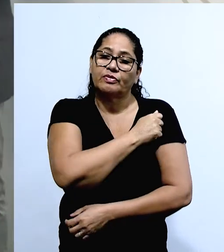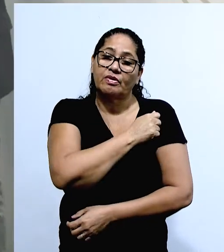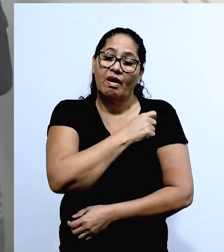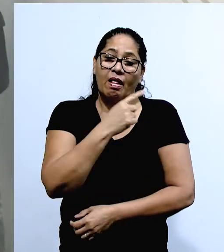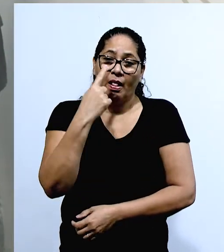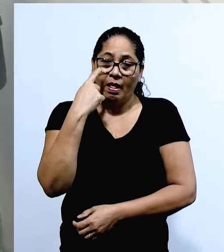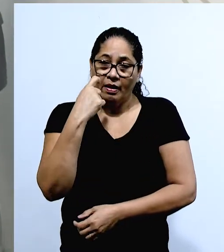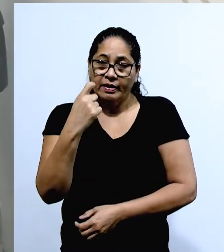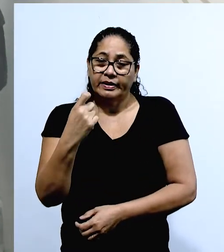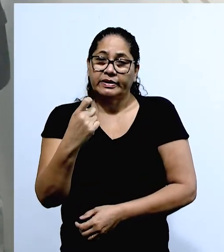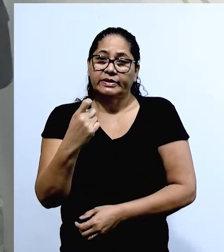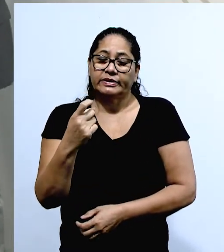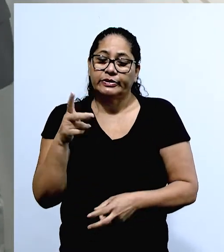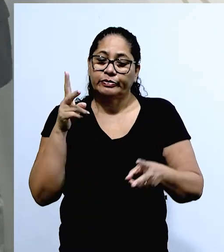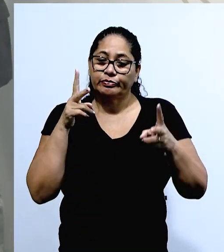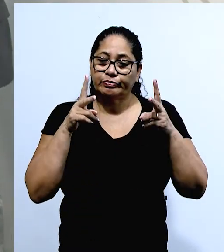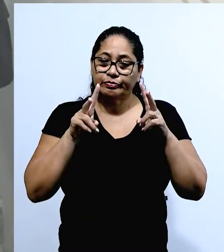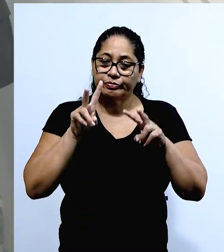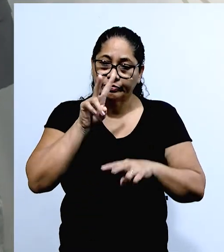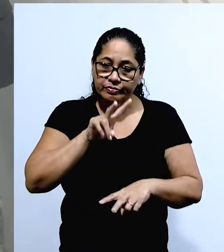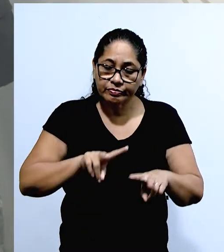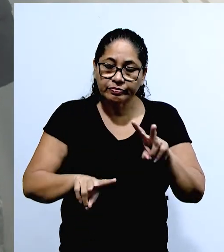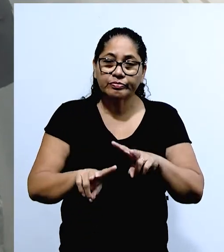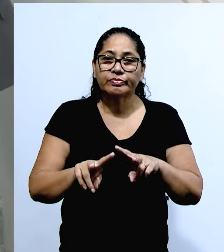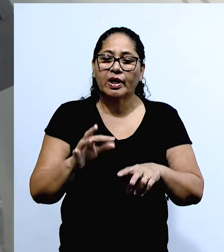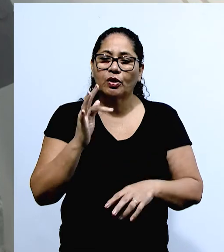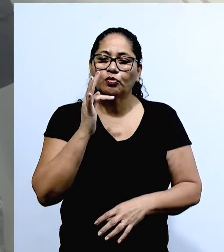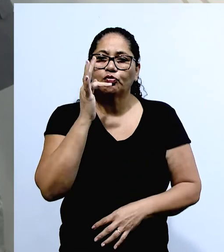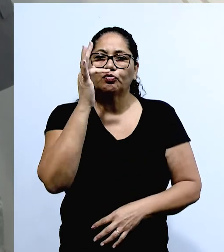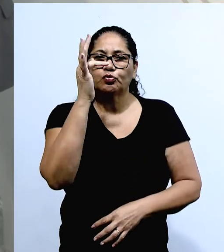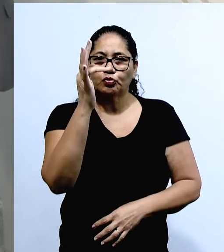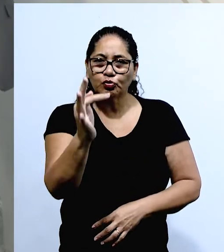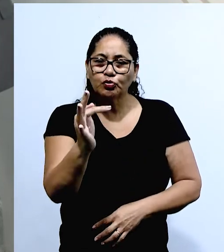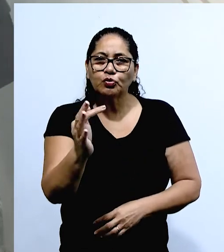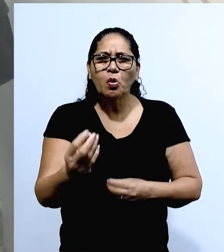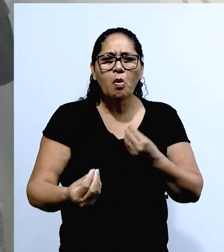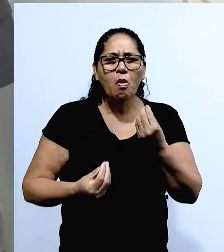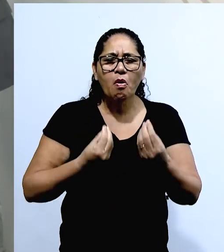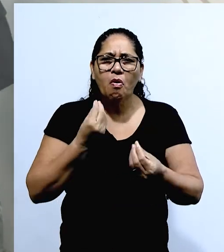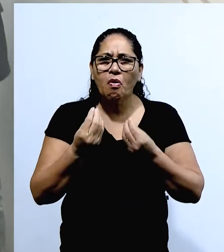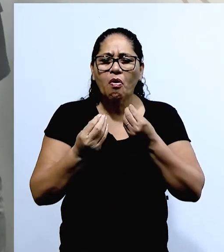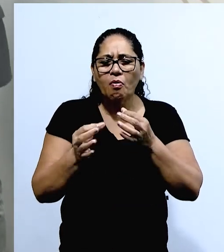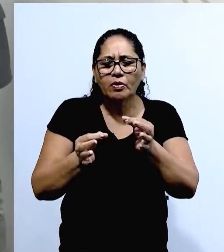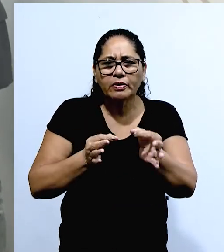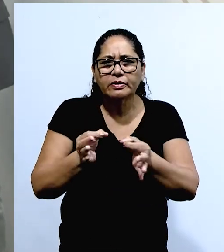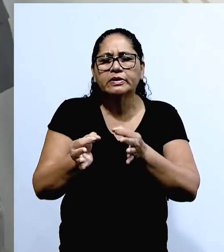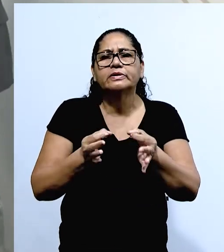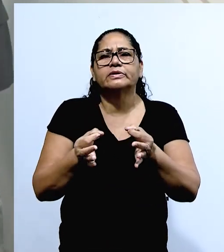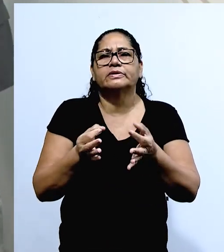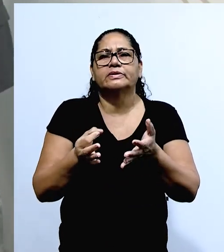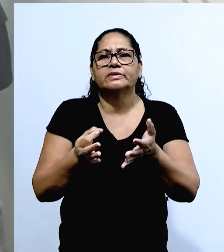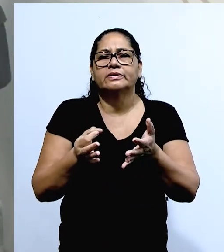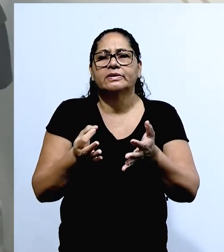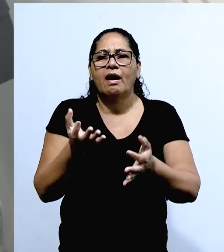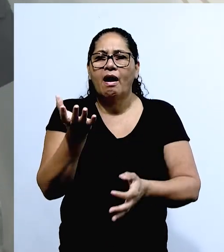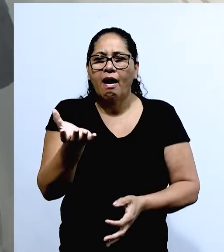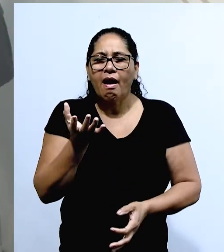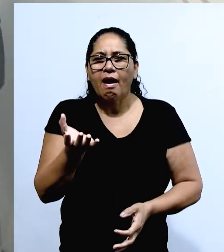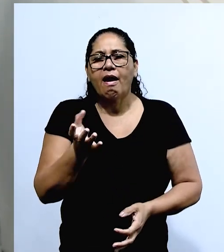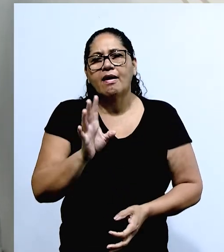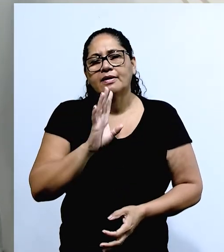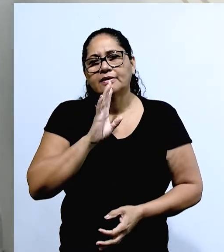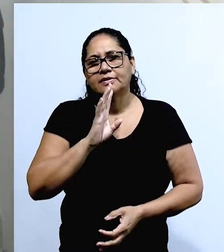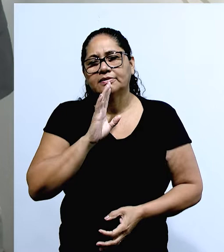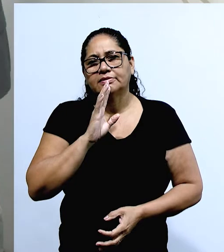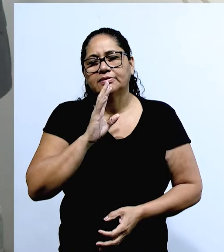é interessante que a visão é um estado futuro, ou seja, como essa organização quer ser reconhecida. Lá